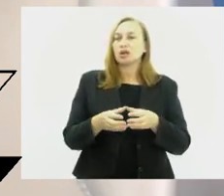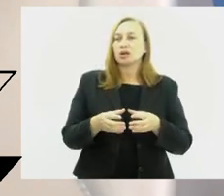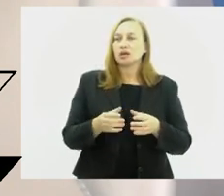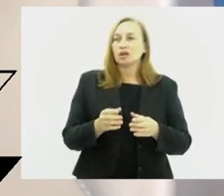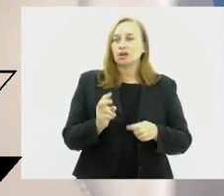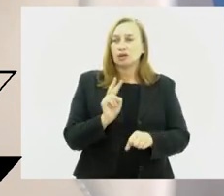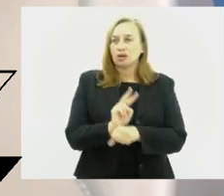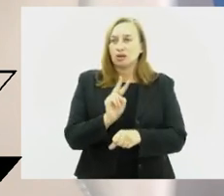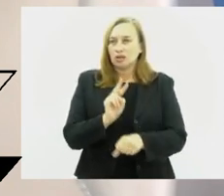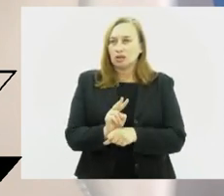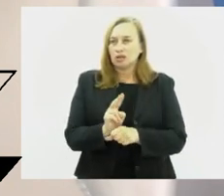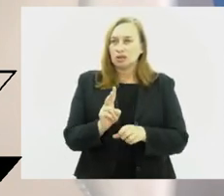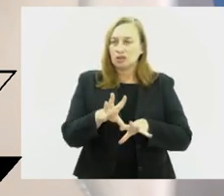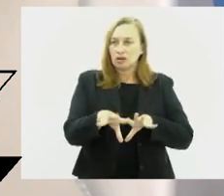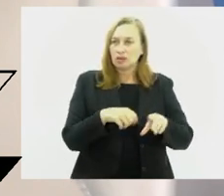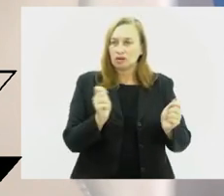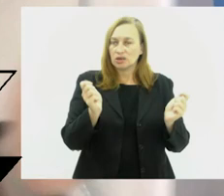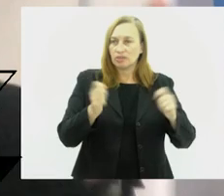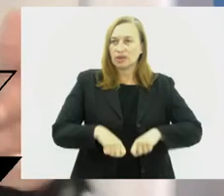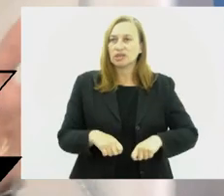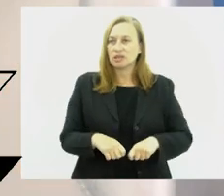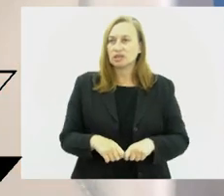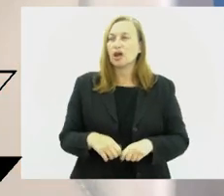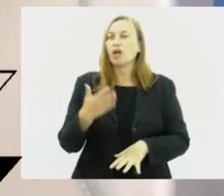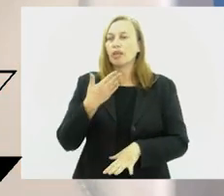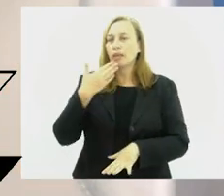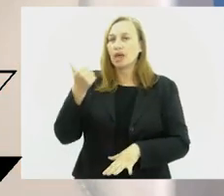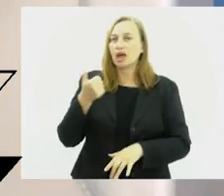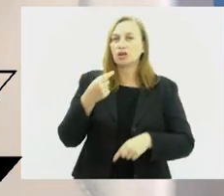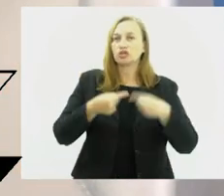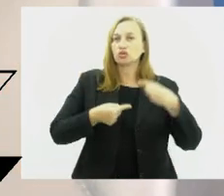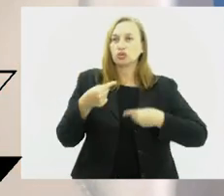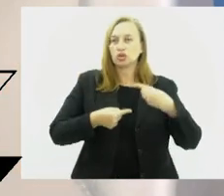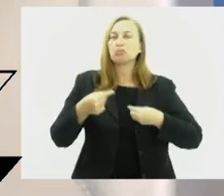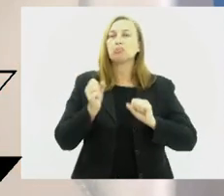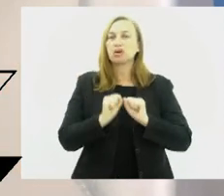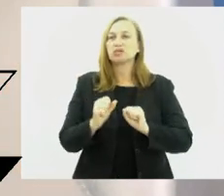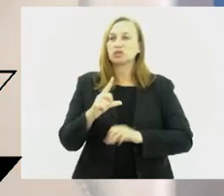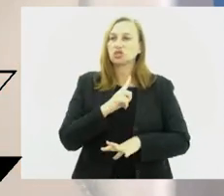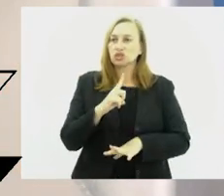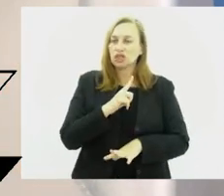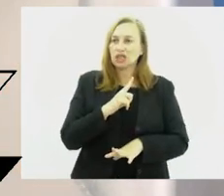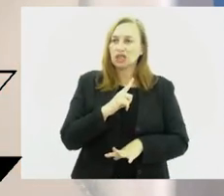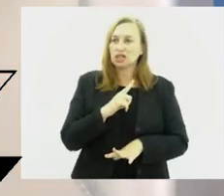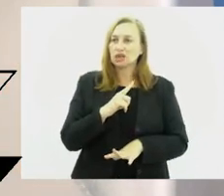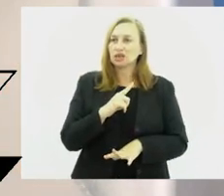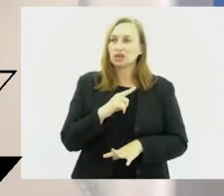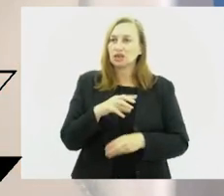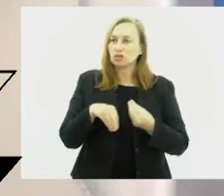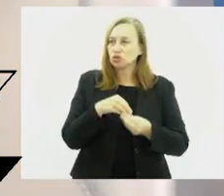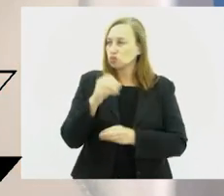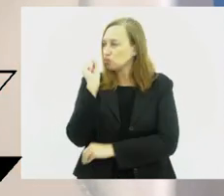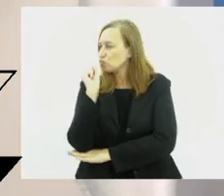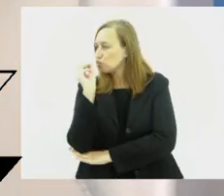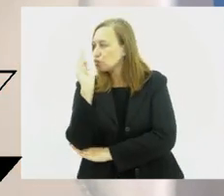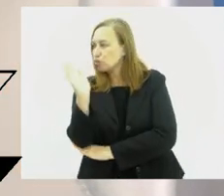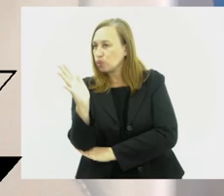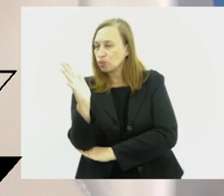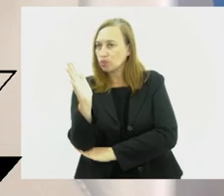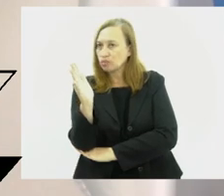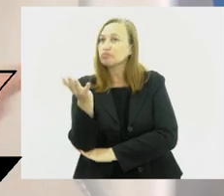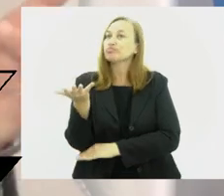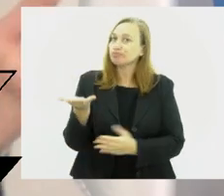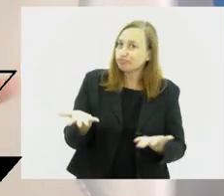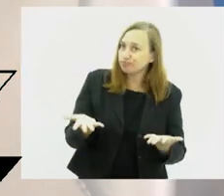campanha. Porque, salvo o melhor juízo, é uma discussão que a gente pode ter aqui, envolve a questão ambiental.